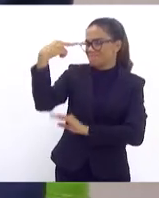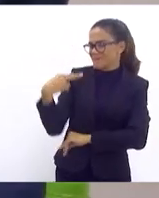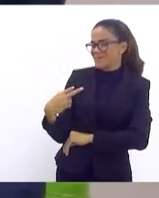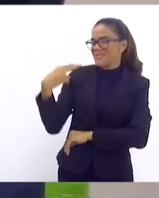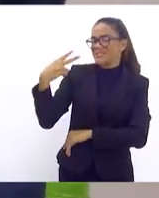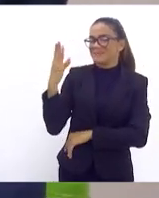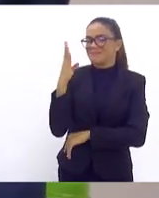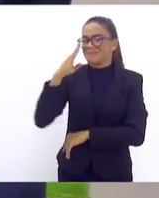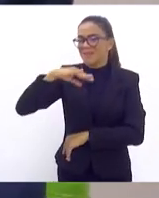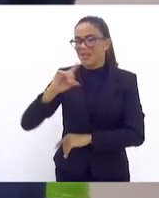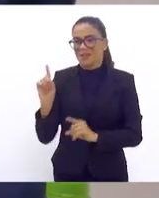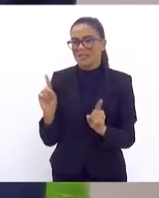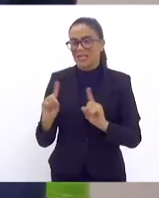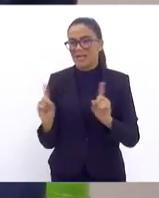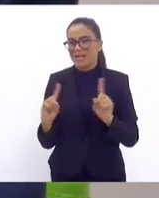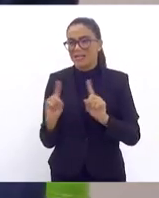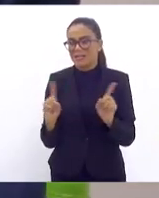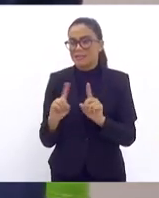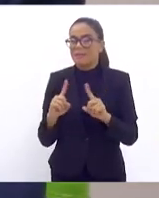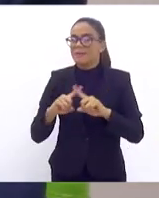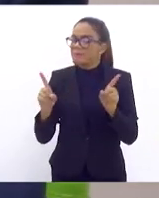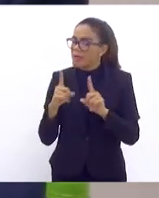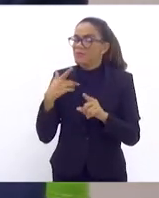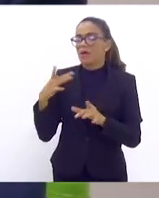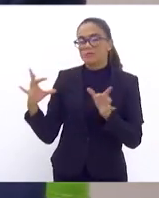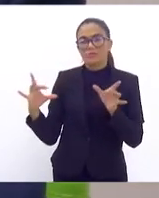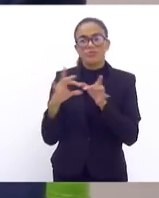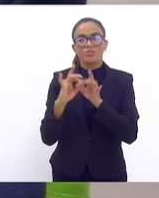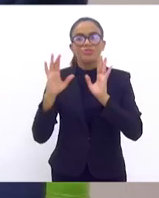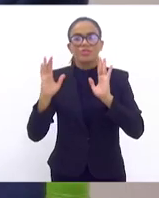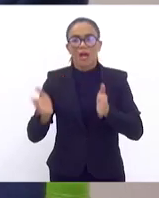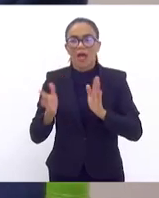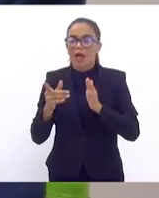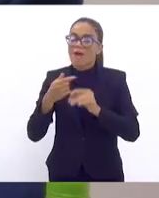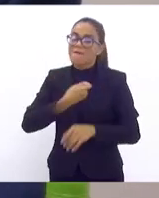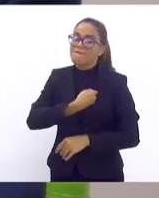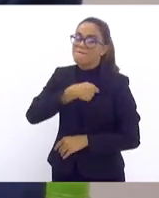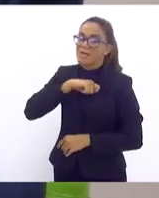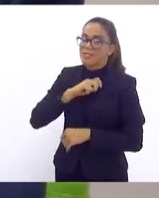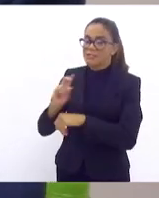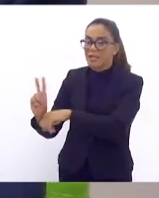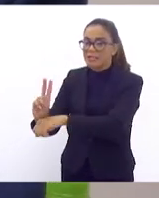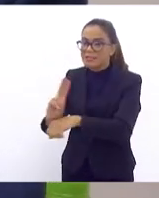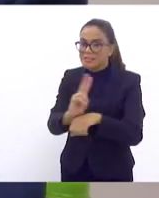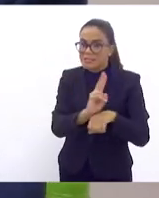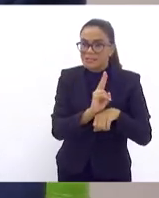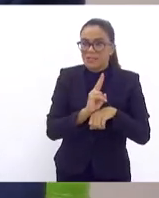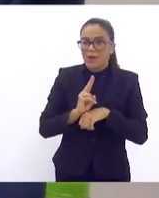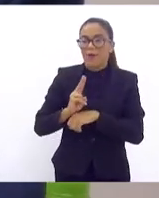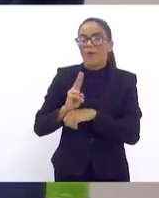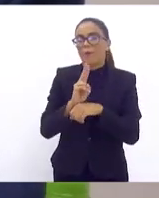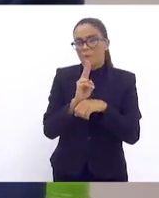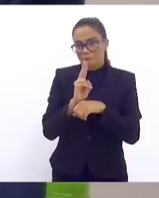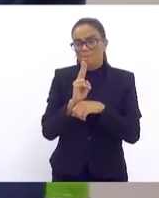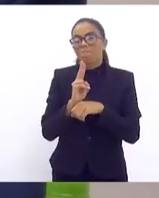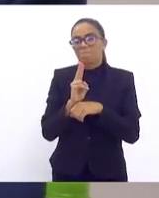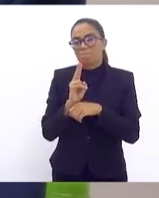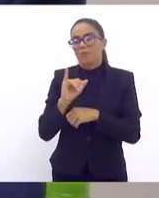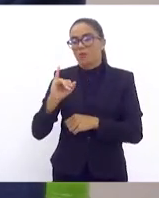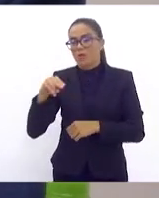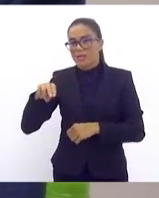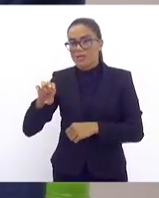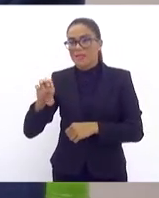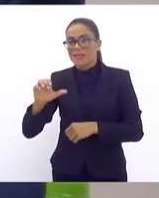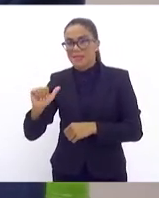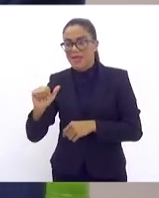consolidou, através de diversos acordos, não só a fiscalização do INEA em águas costeiras e de Bahia, como